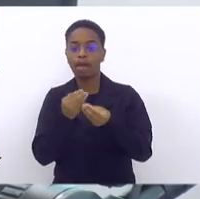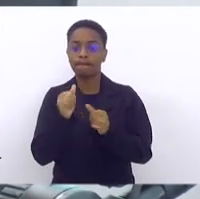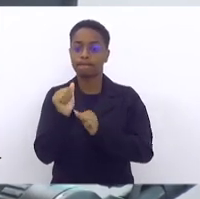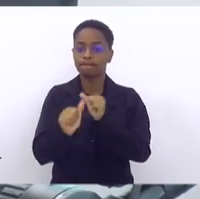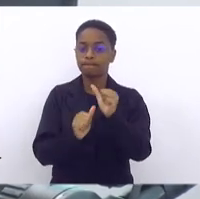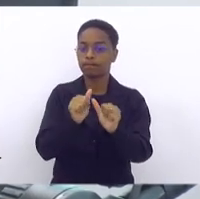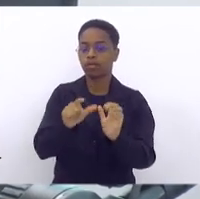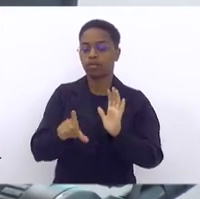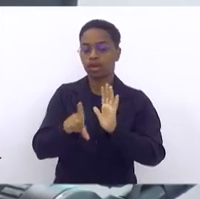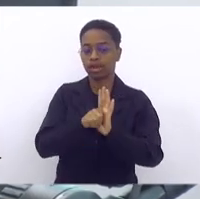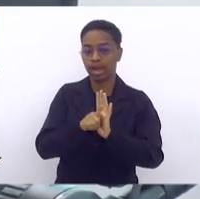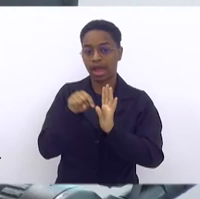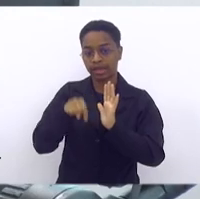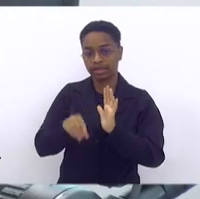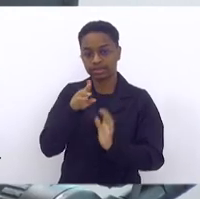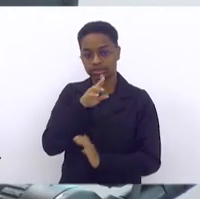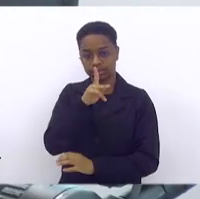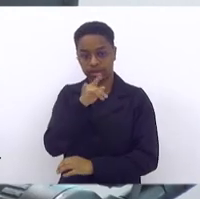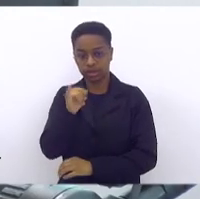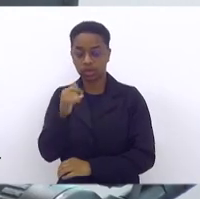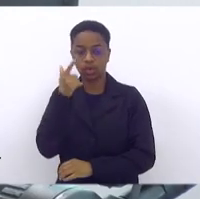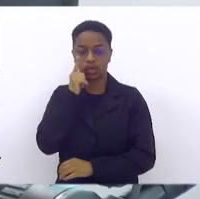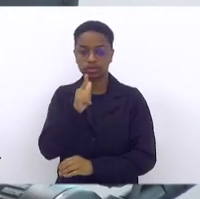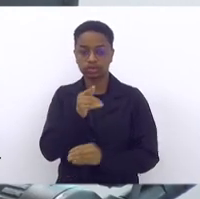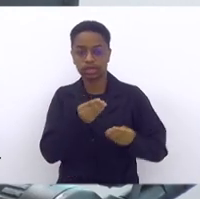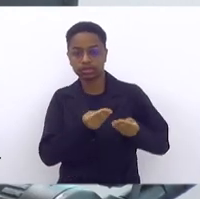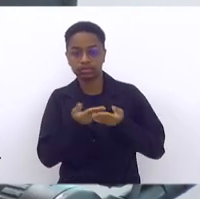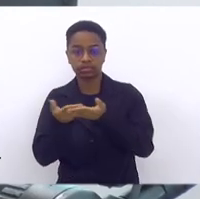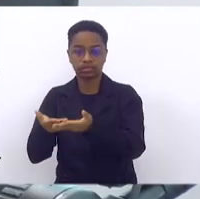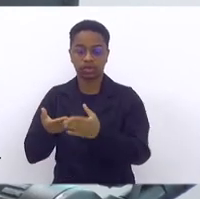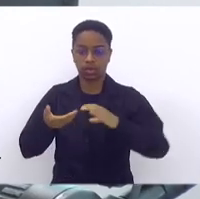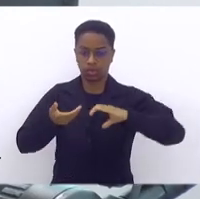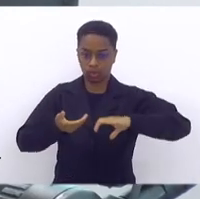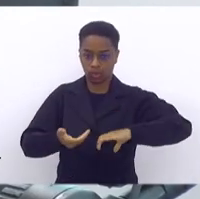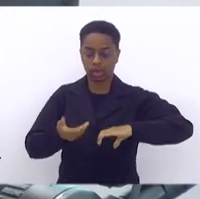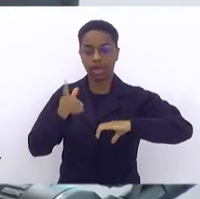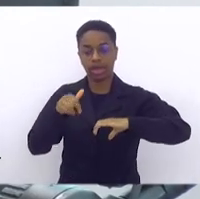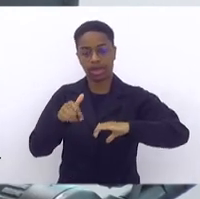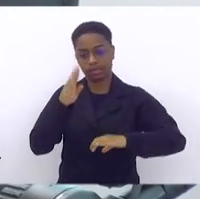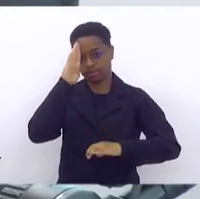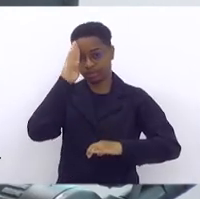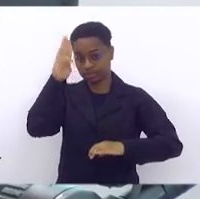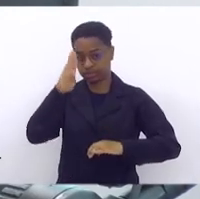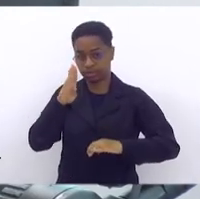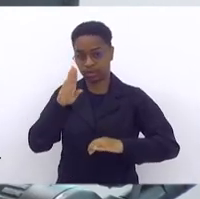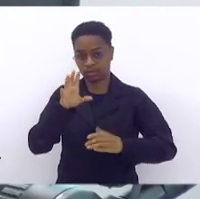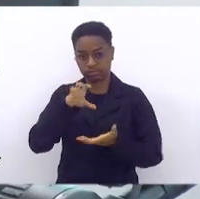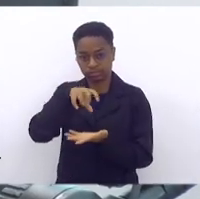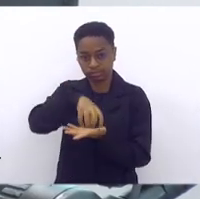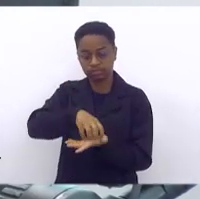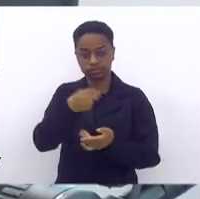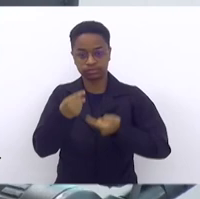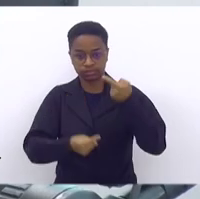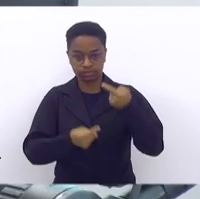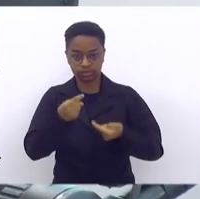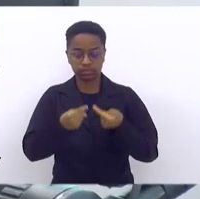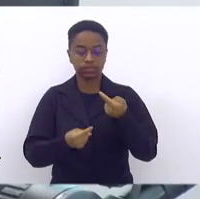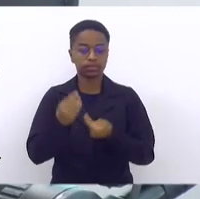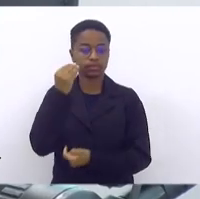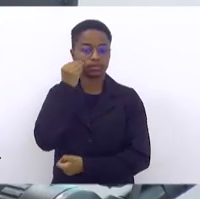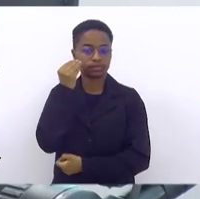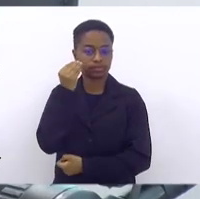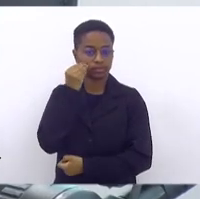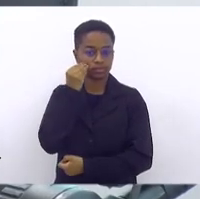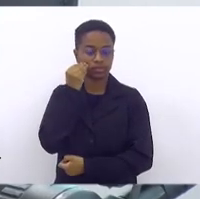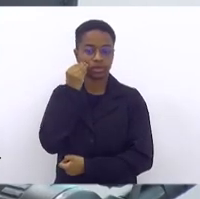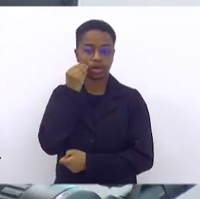que essa CPI poderia encaminhar ao Congresso Nacional, que é a sede desse debate, no sentido de dar